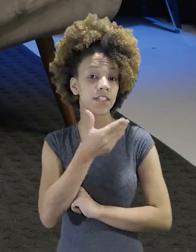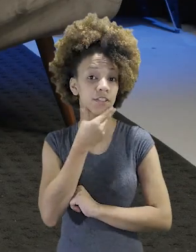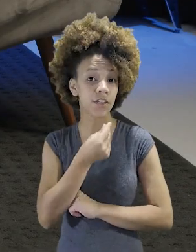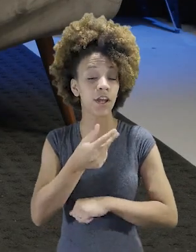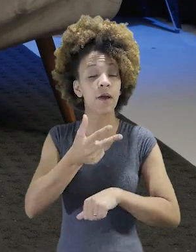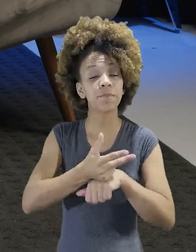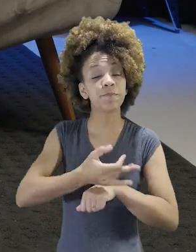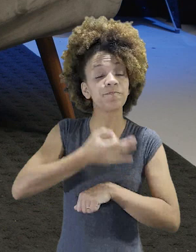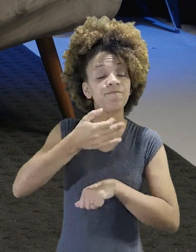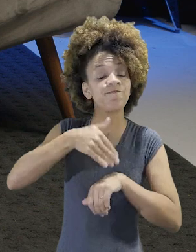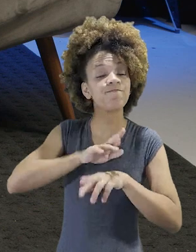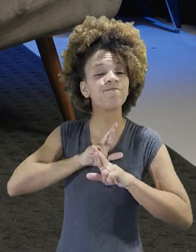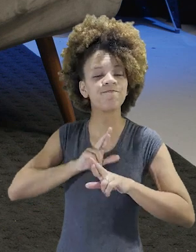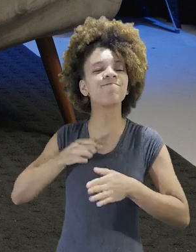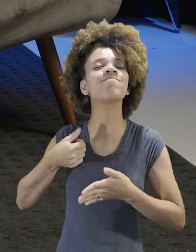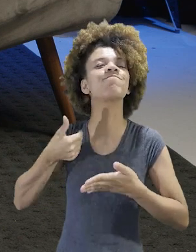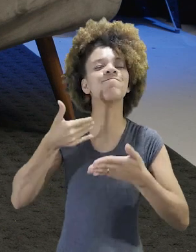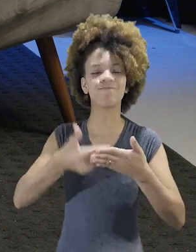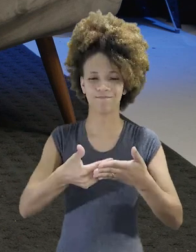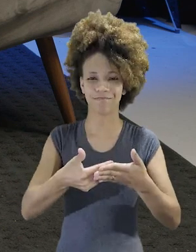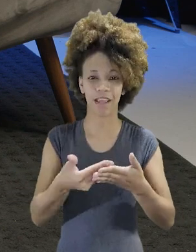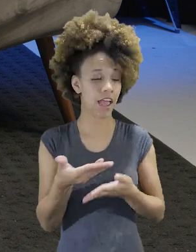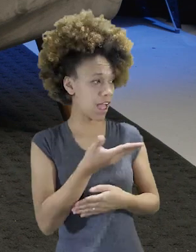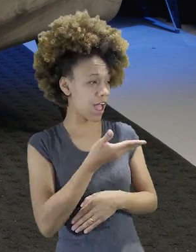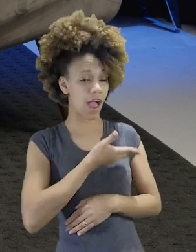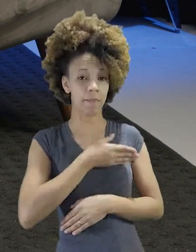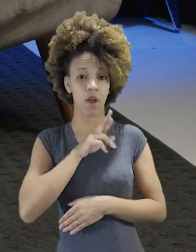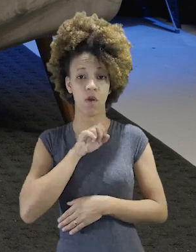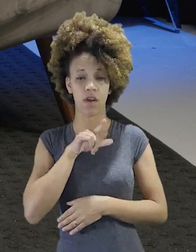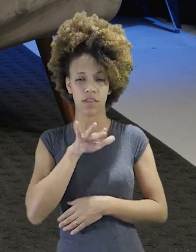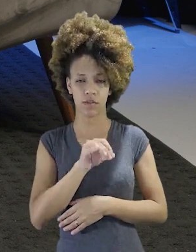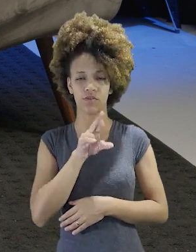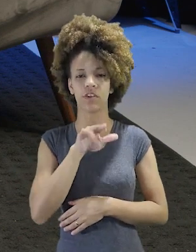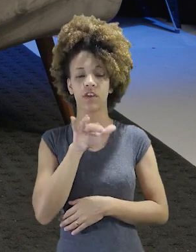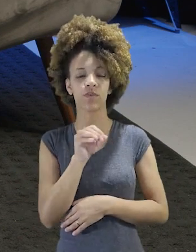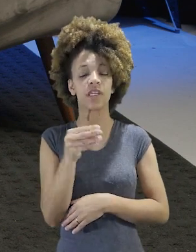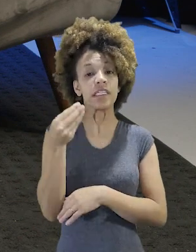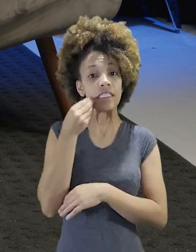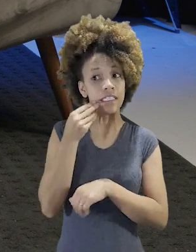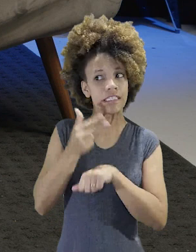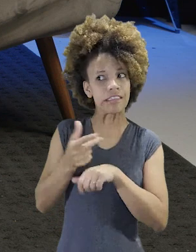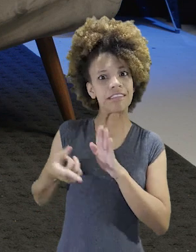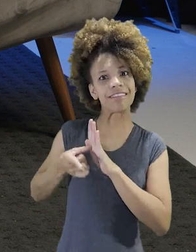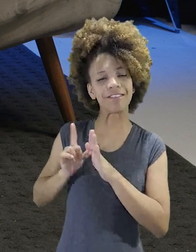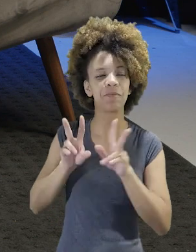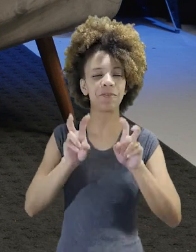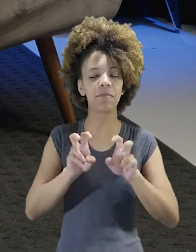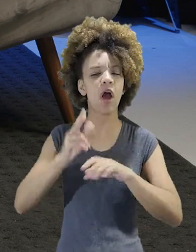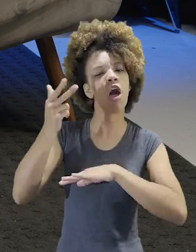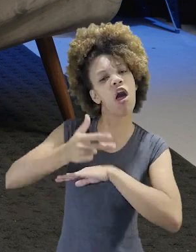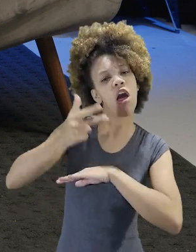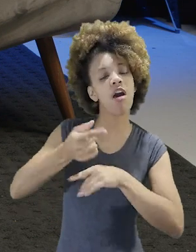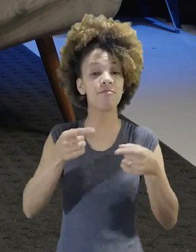senhoras senhores Esse sim é o X mais esperado todos os tempos eu tô aqui com meu amigo Ronald Rios eu tentei gravar um vídeo anteriormente sobre